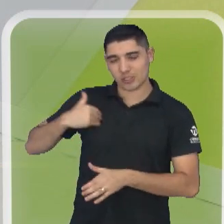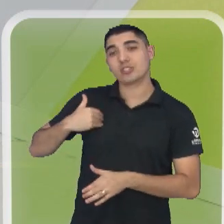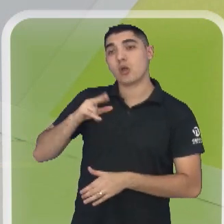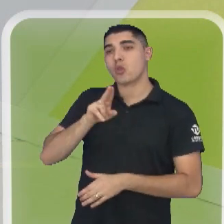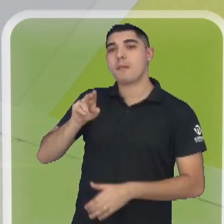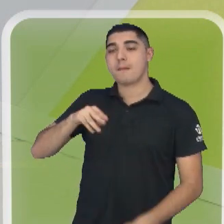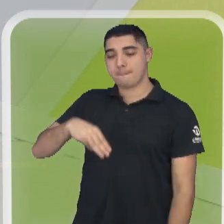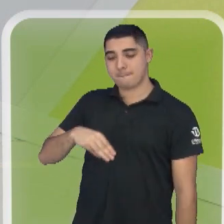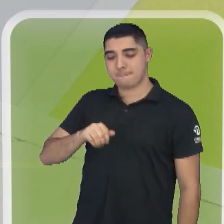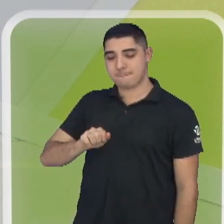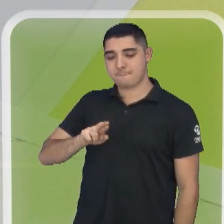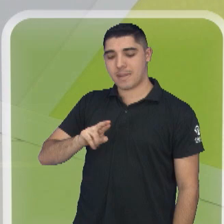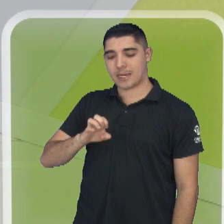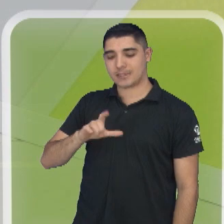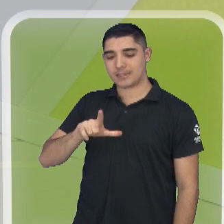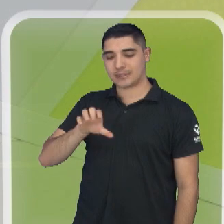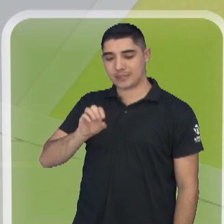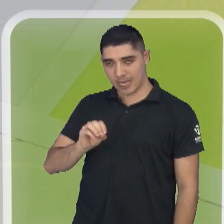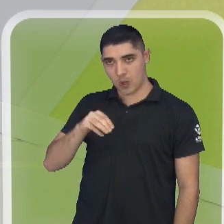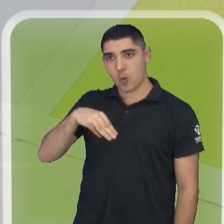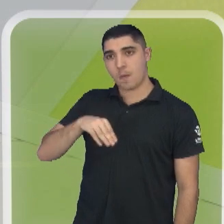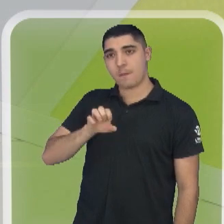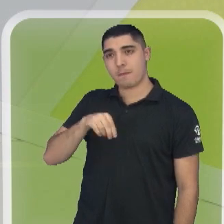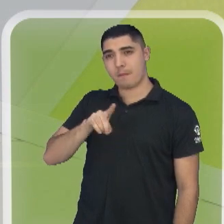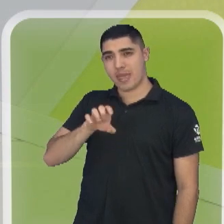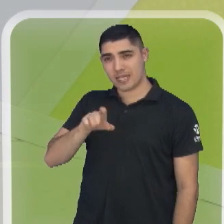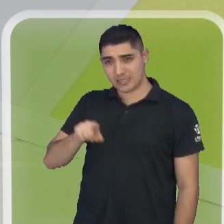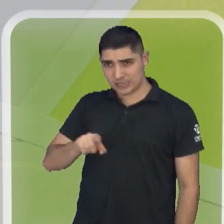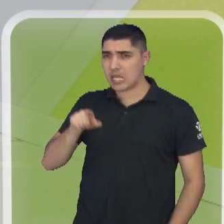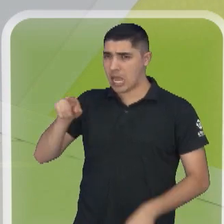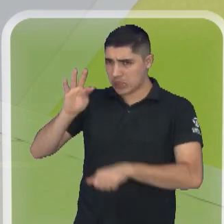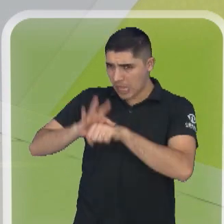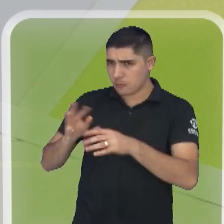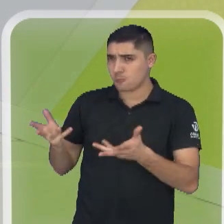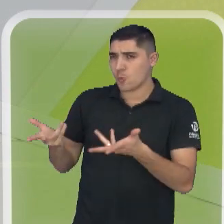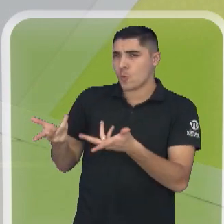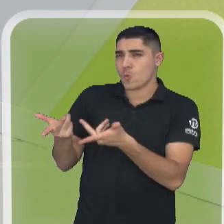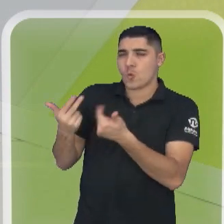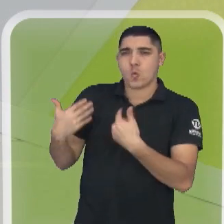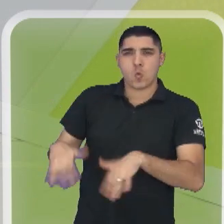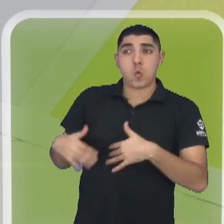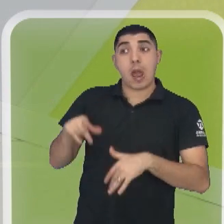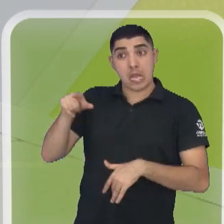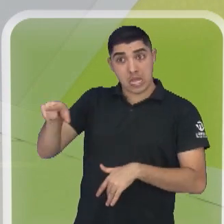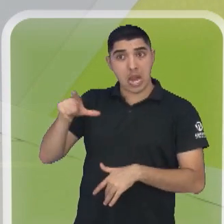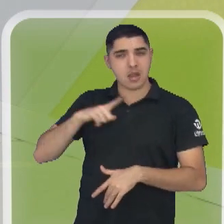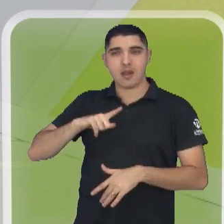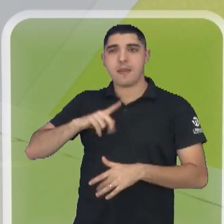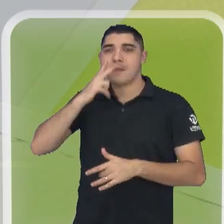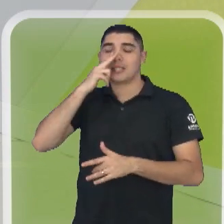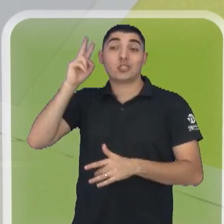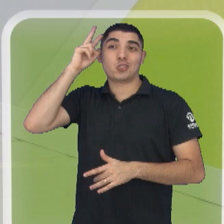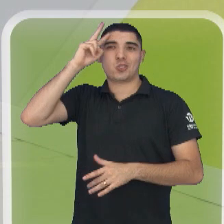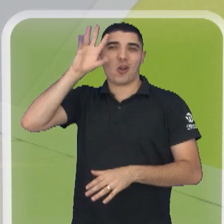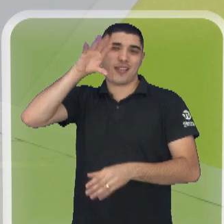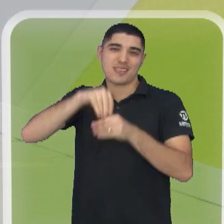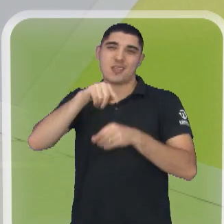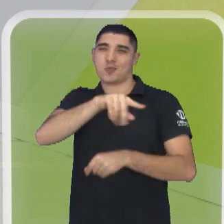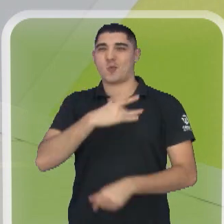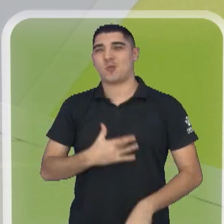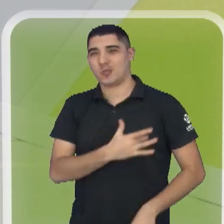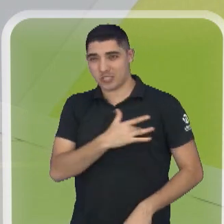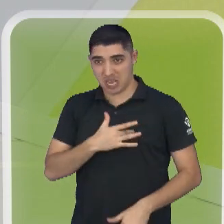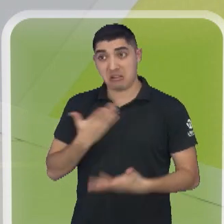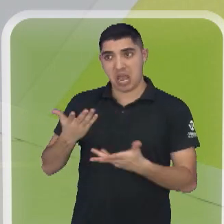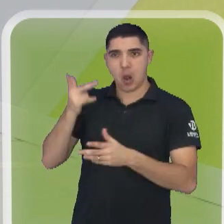tinha um Mendes no nome. Marcelo Mendes, baita treinador e deixou um legado no Cruzeiro, e agora o Felipe está seguindo este